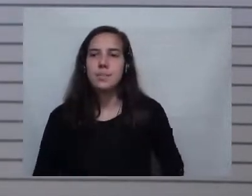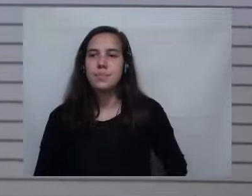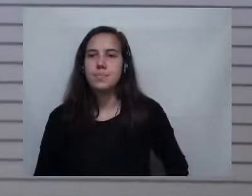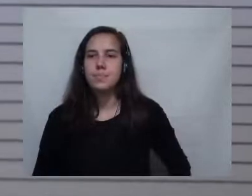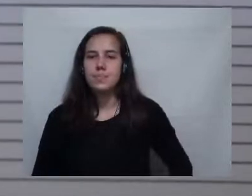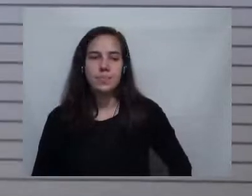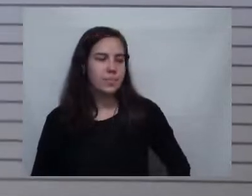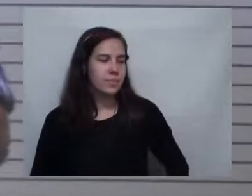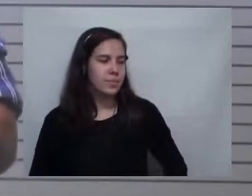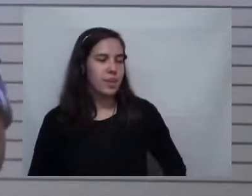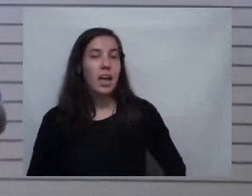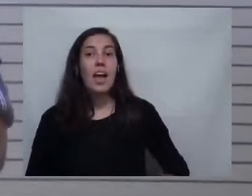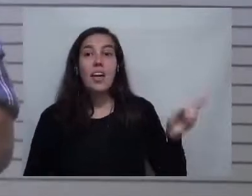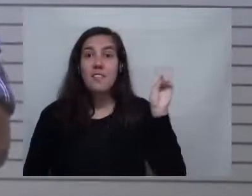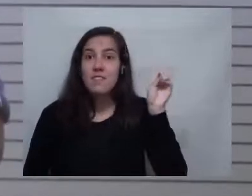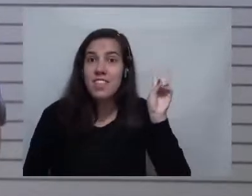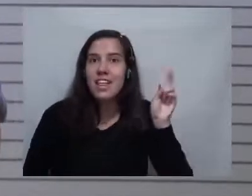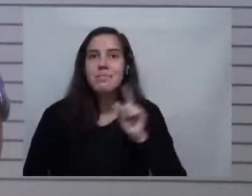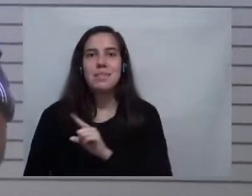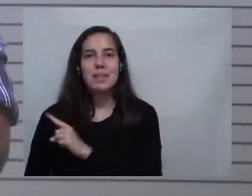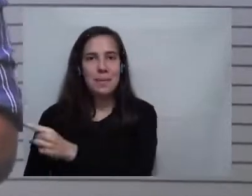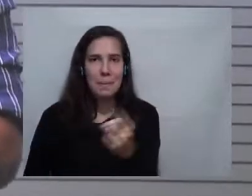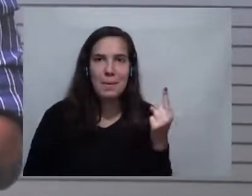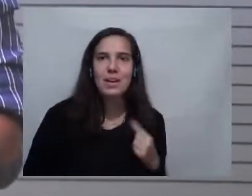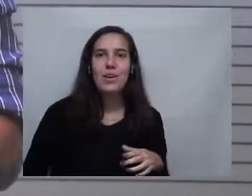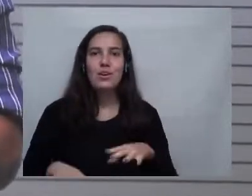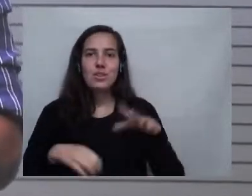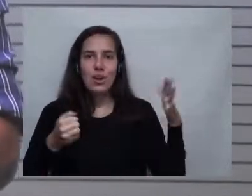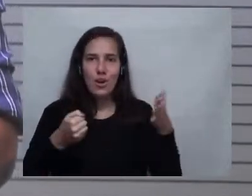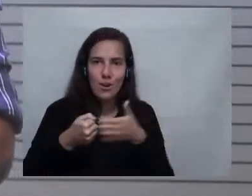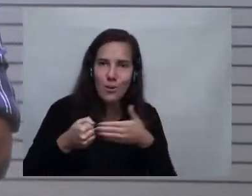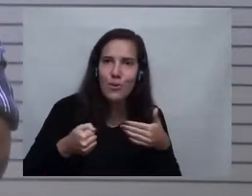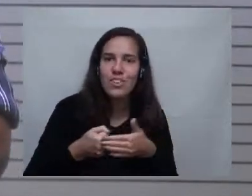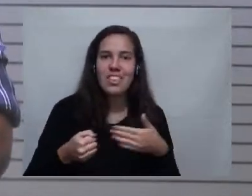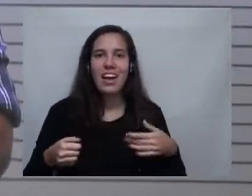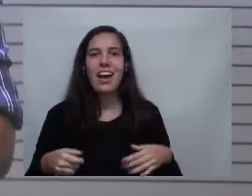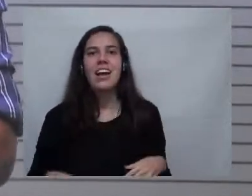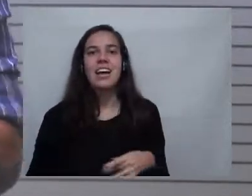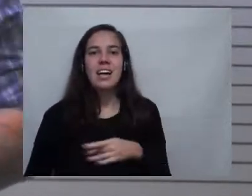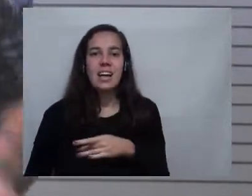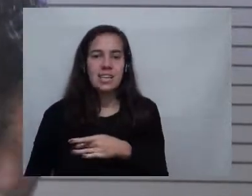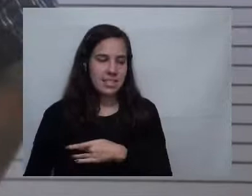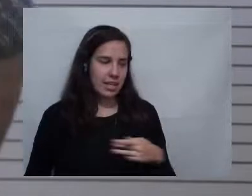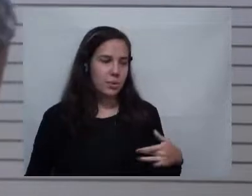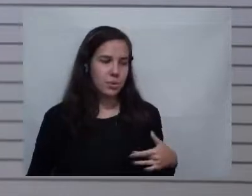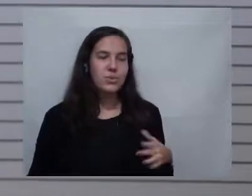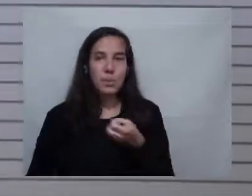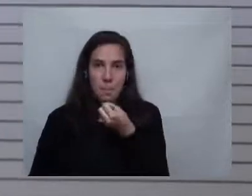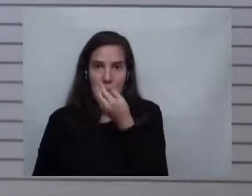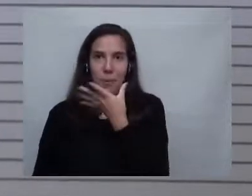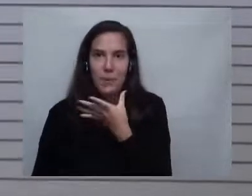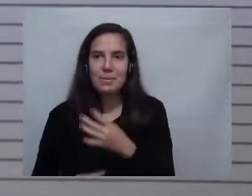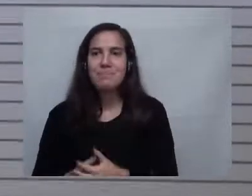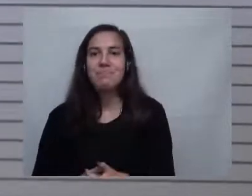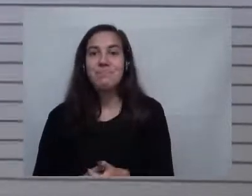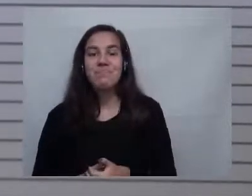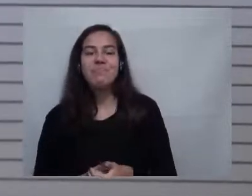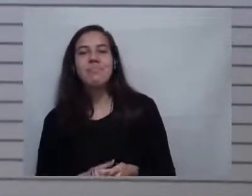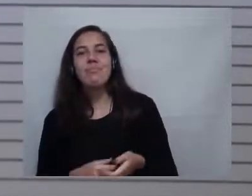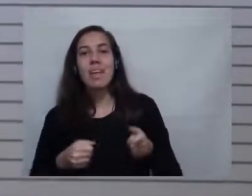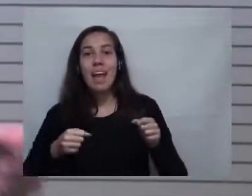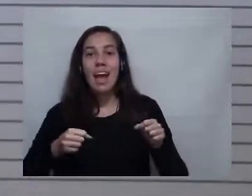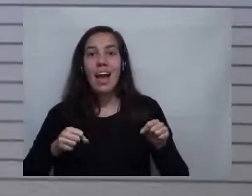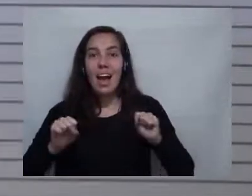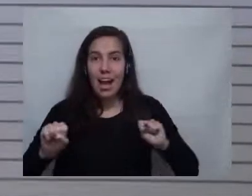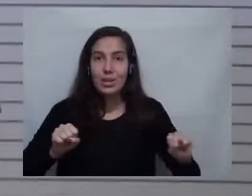vitamina em nome de Jesus Atos dos Apóstolos Capítulo 9 verso 31 a igreja